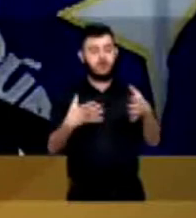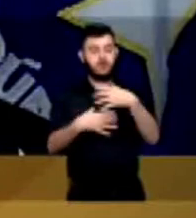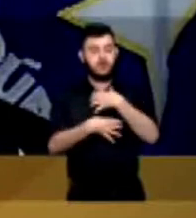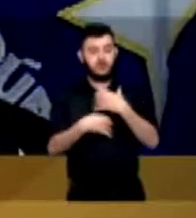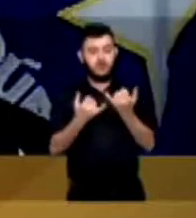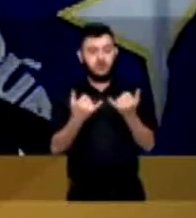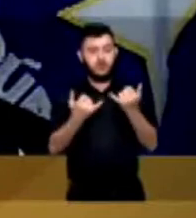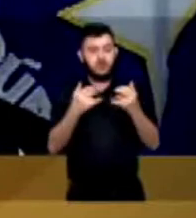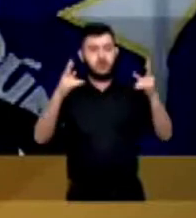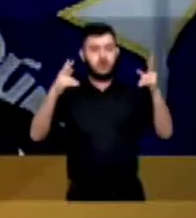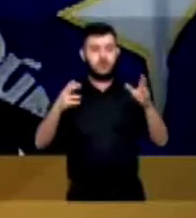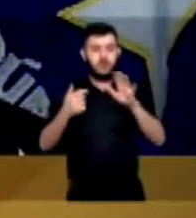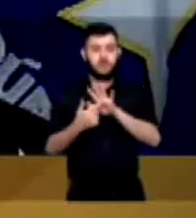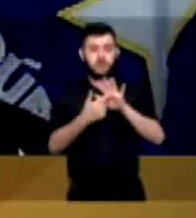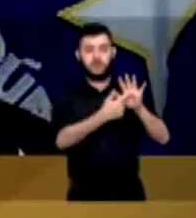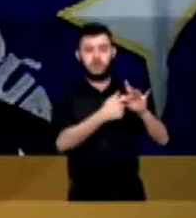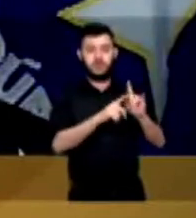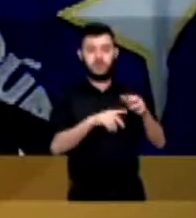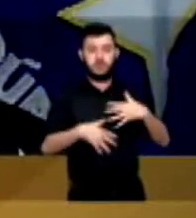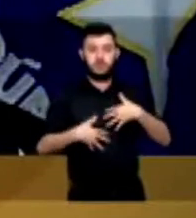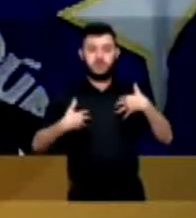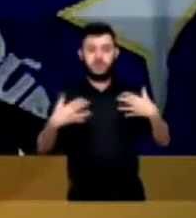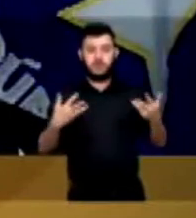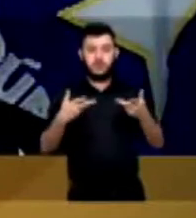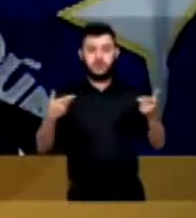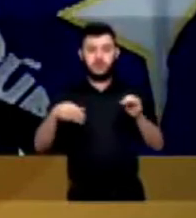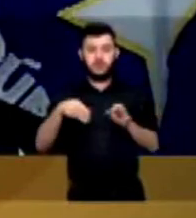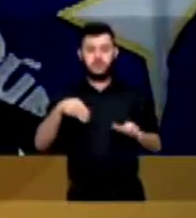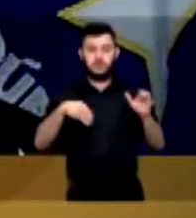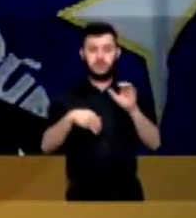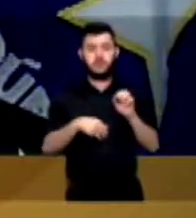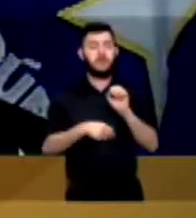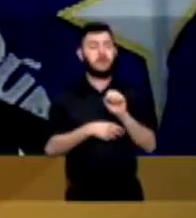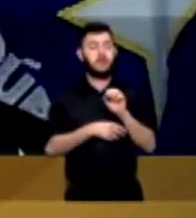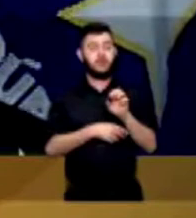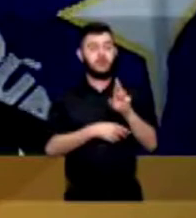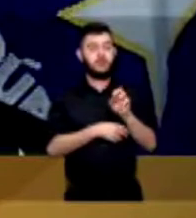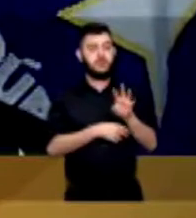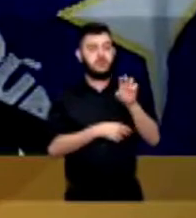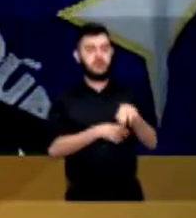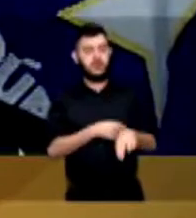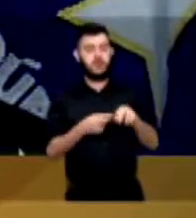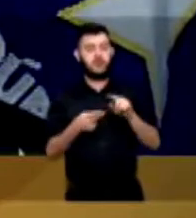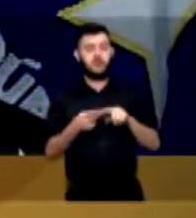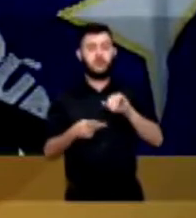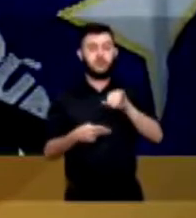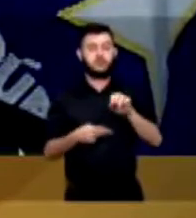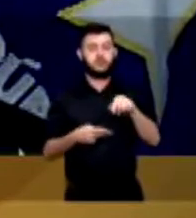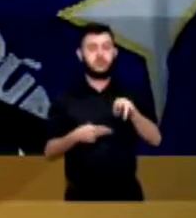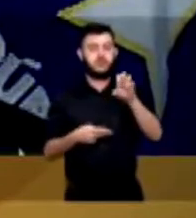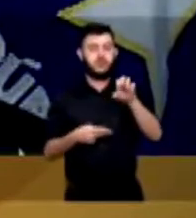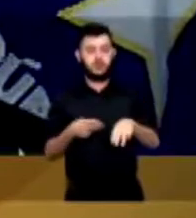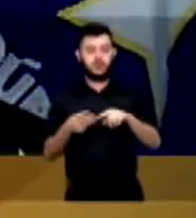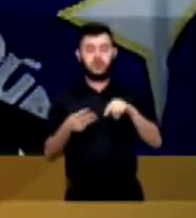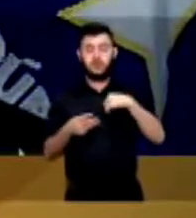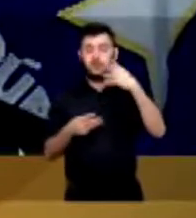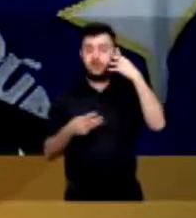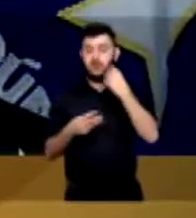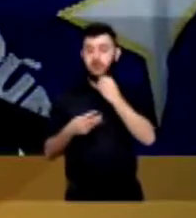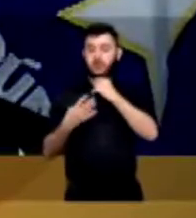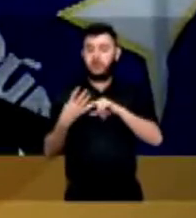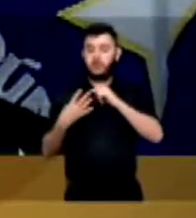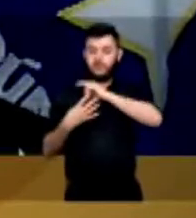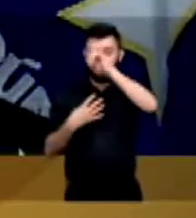os eminentes ministros Eros Grau, Joaquim Barbosa, Dias Toffoli e Ricardo